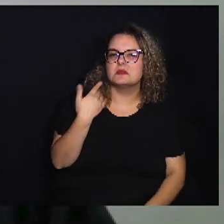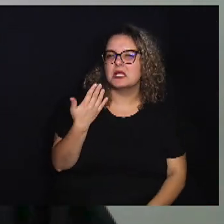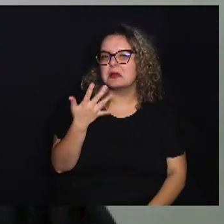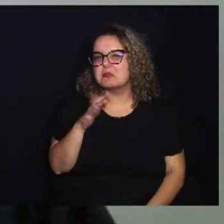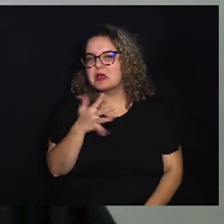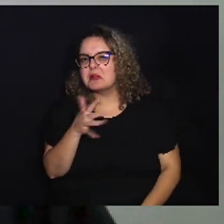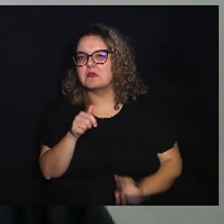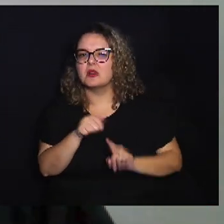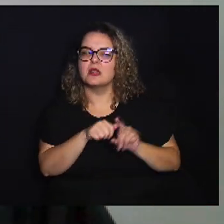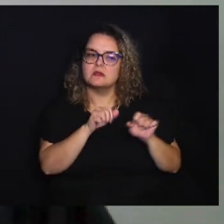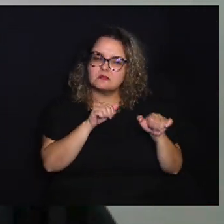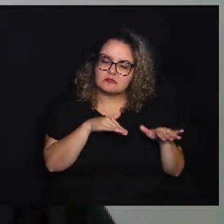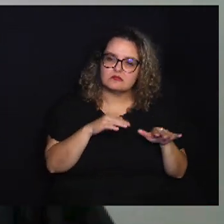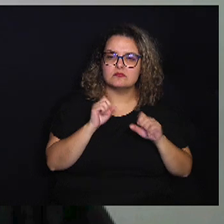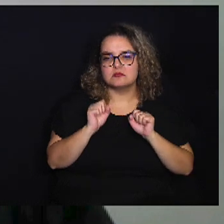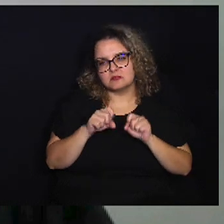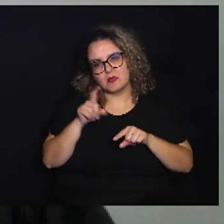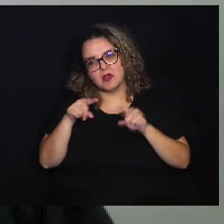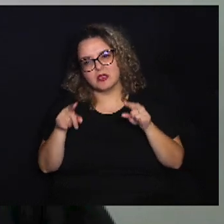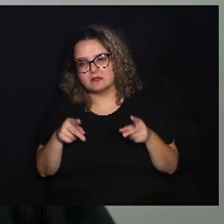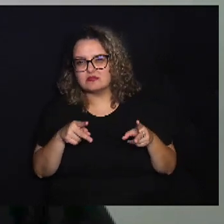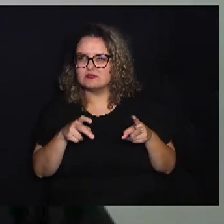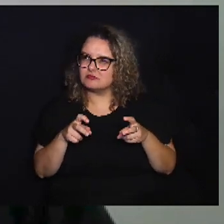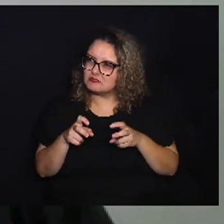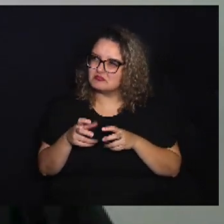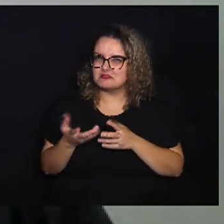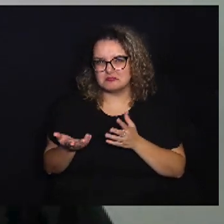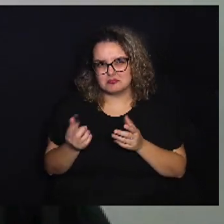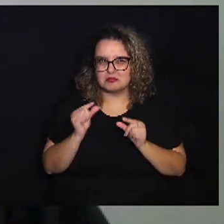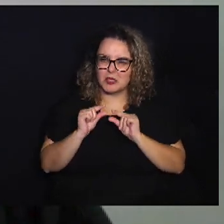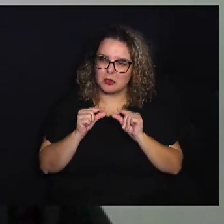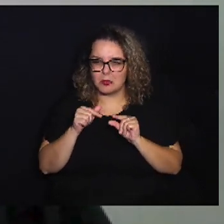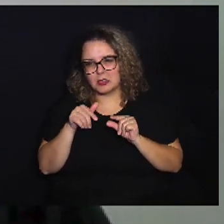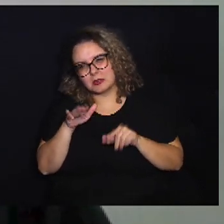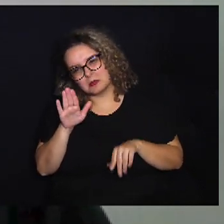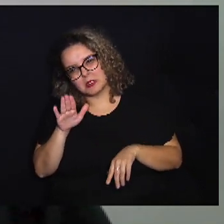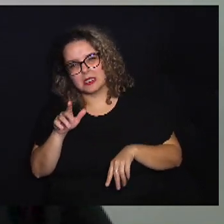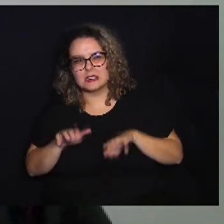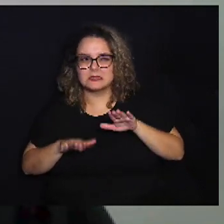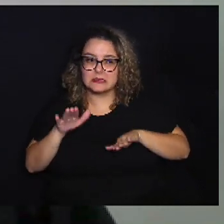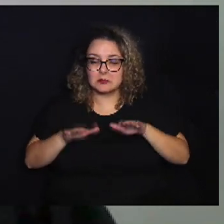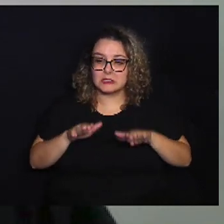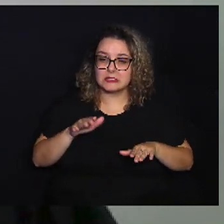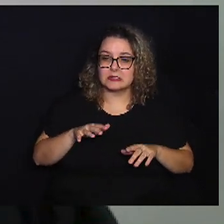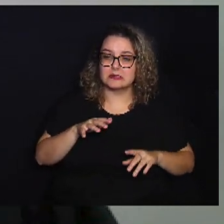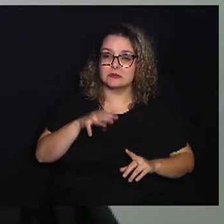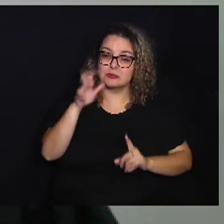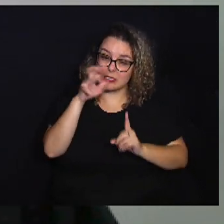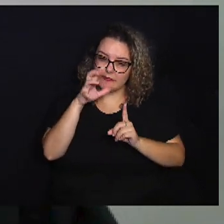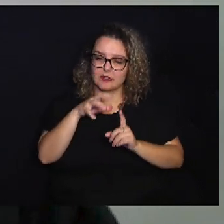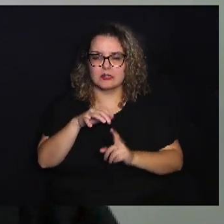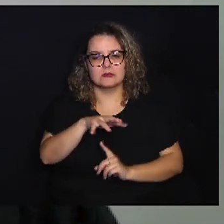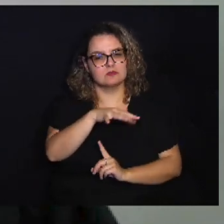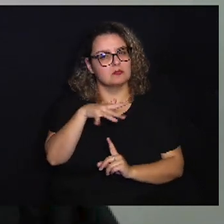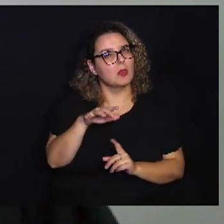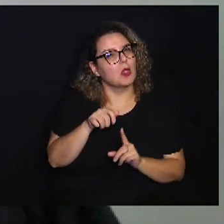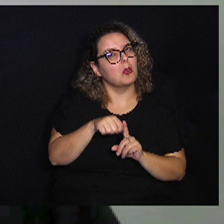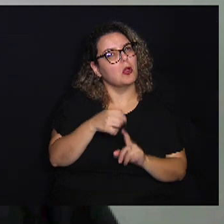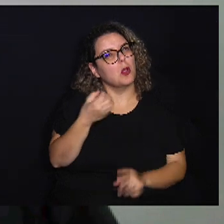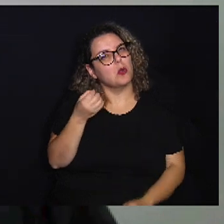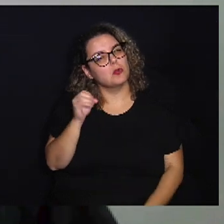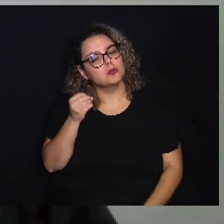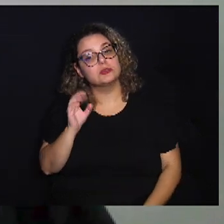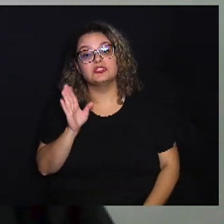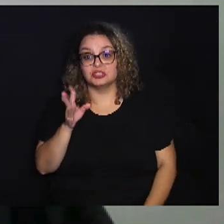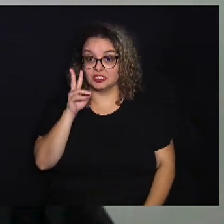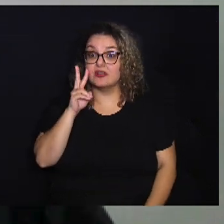setembro, a gente pode até observar até um pouquinho mais, dependendo das condições ambientais, até outubro, e eu já